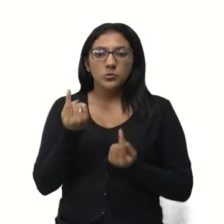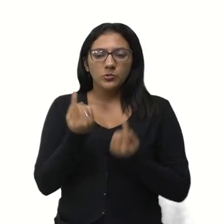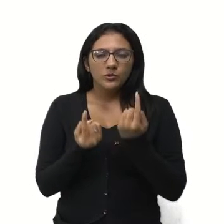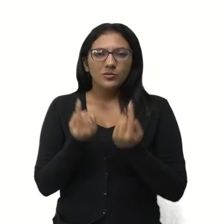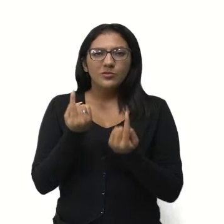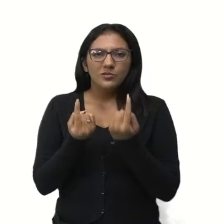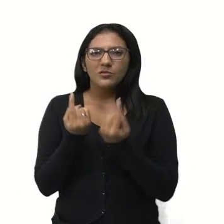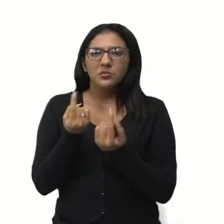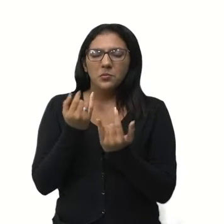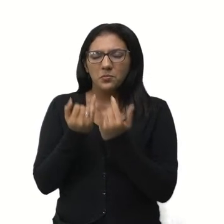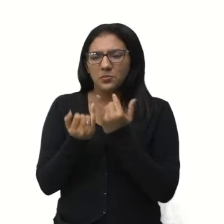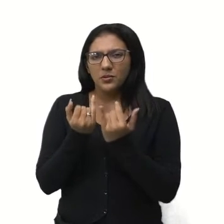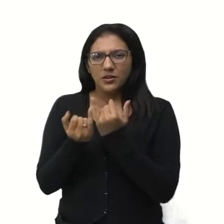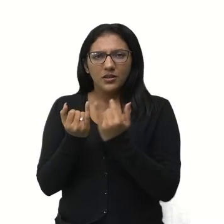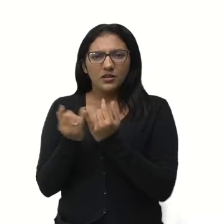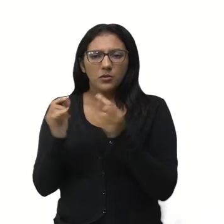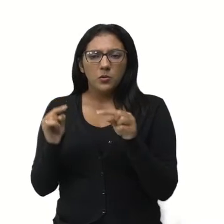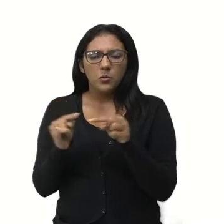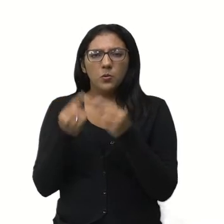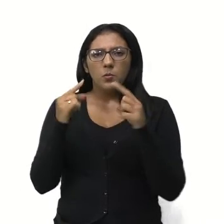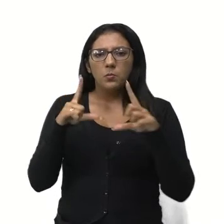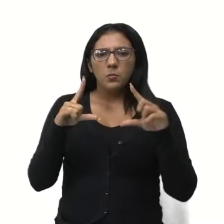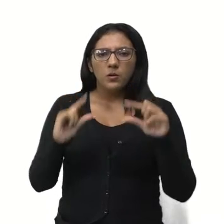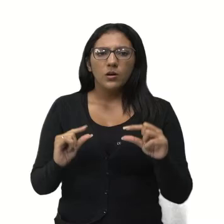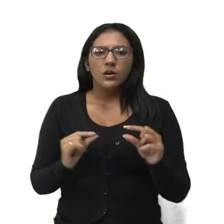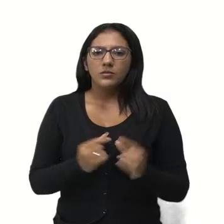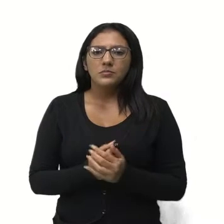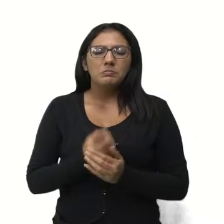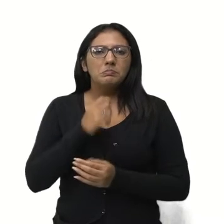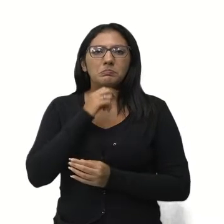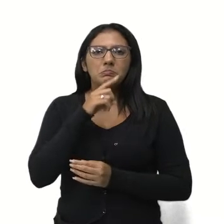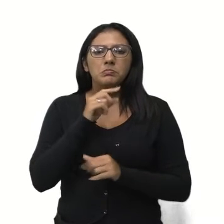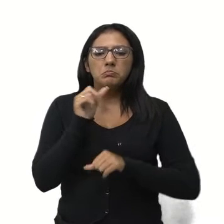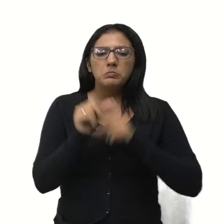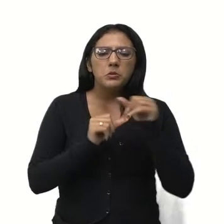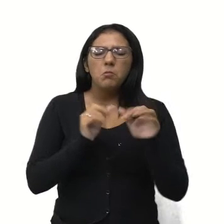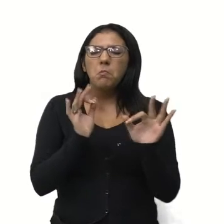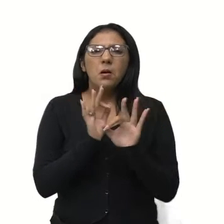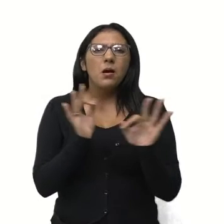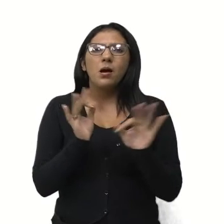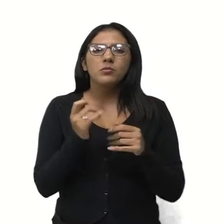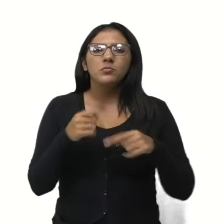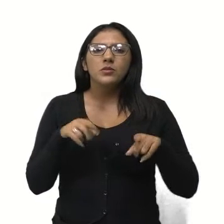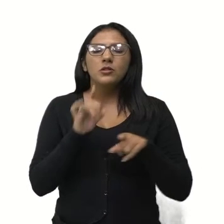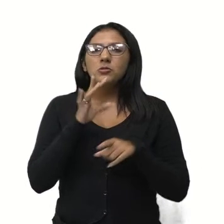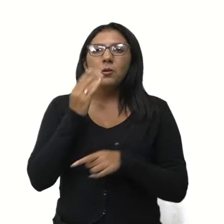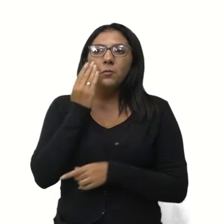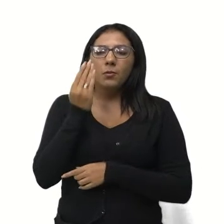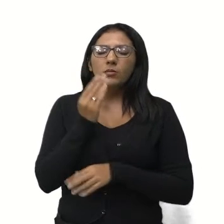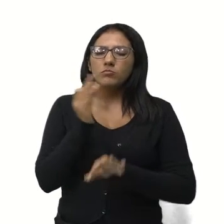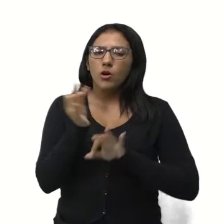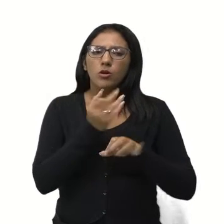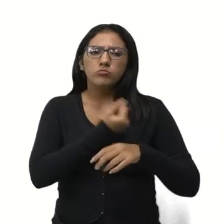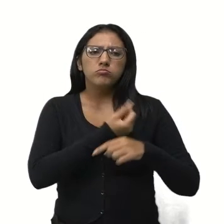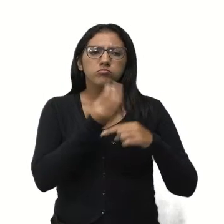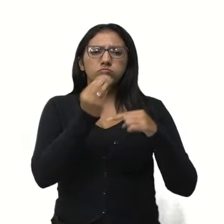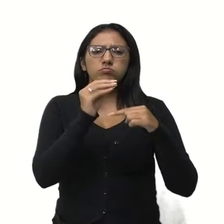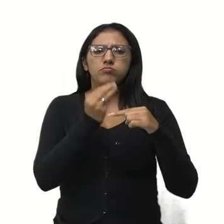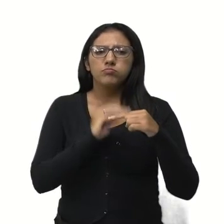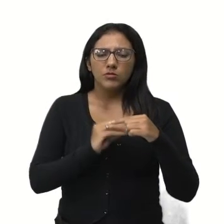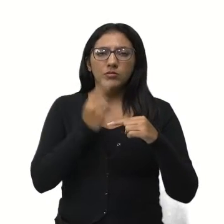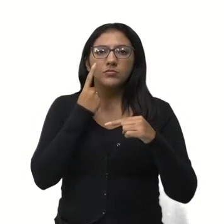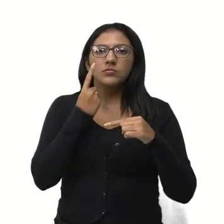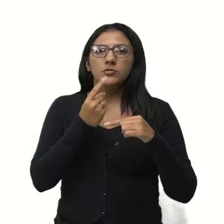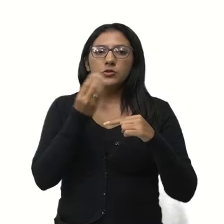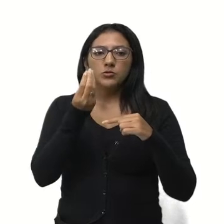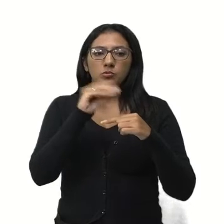diretamente proporcionais, então a gente não precisa mexer muita coisa. Do jeito que está aí, a gente monta a nossa primeira razão,